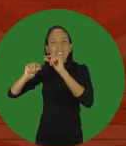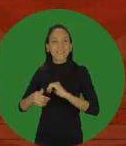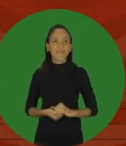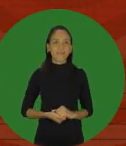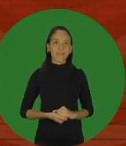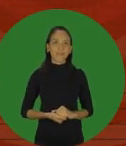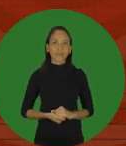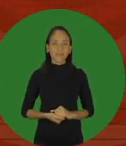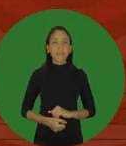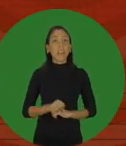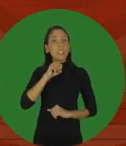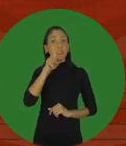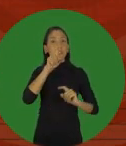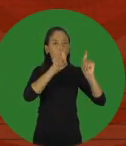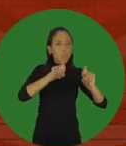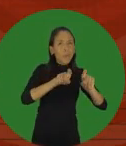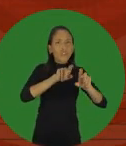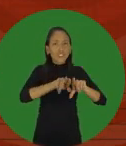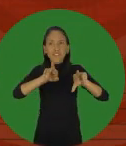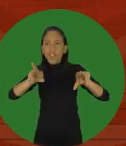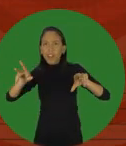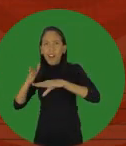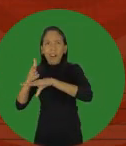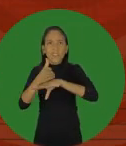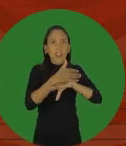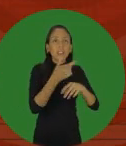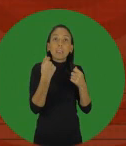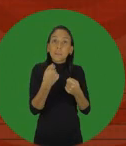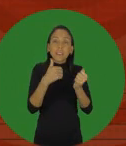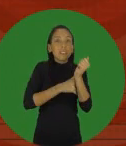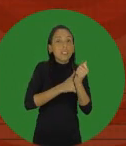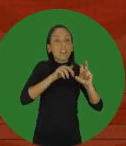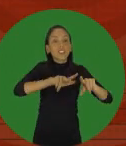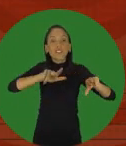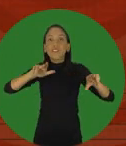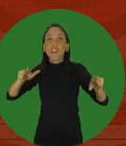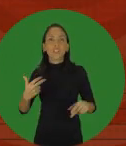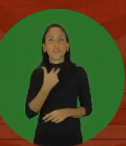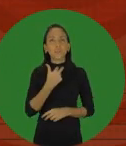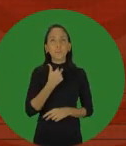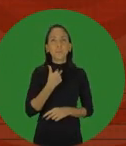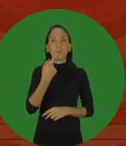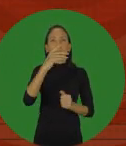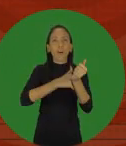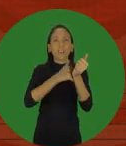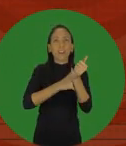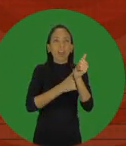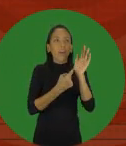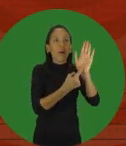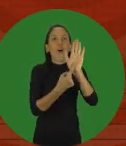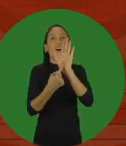plataformas diferentes, faça uma senha diferente para cada uma delas. Nunca compartilhe suas senhas